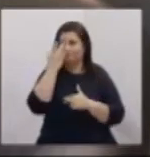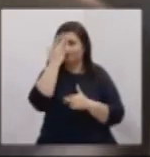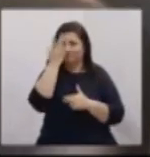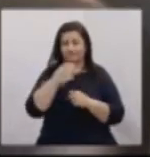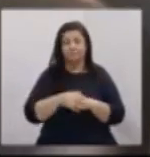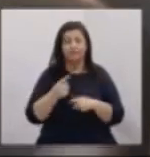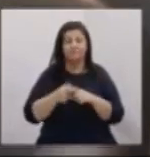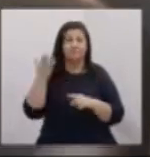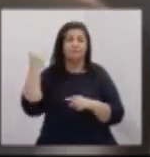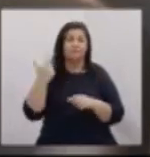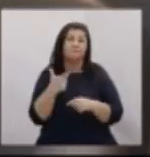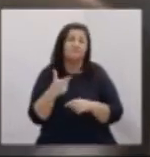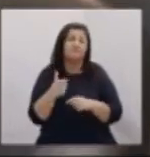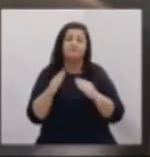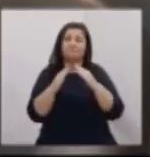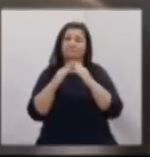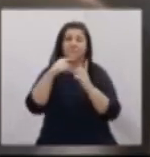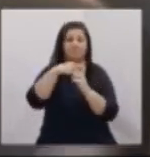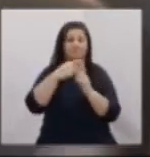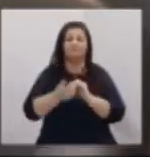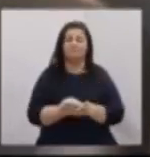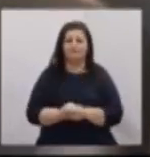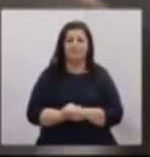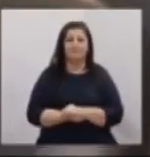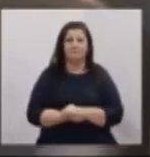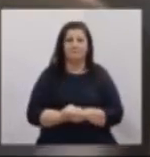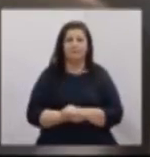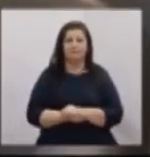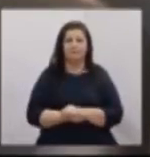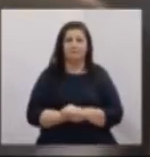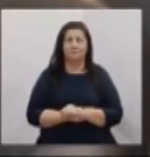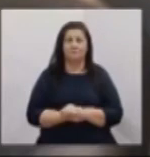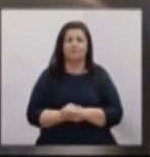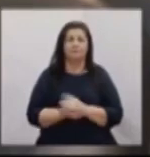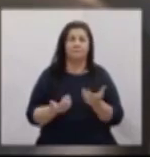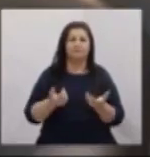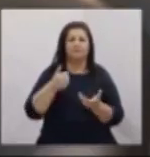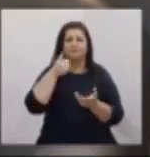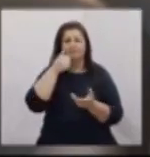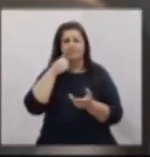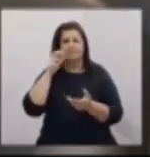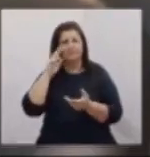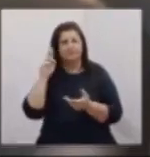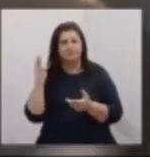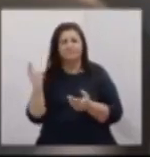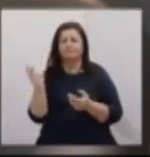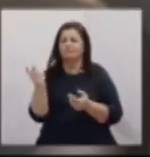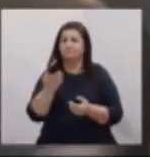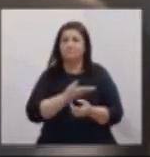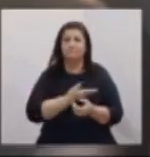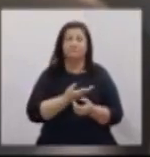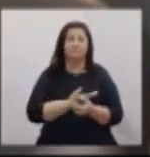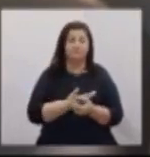igreja, a gente começou como Moçambique. A dona Terezinha e a dona Benedita,